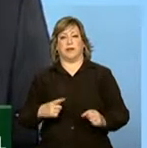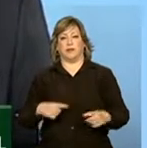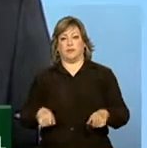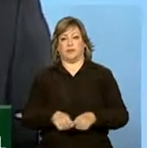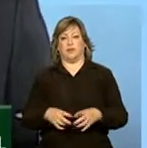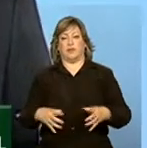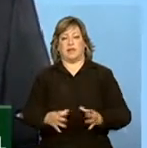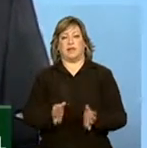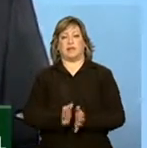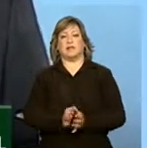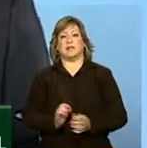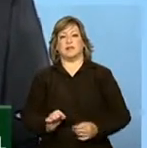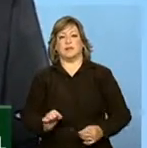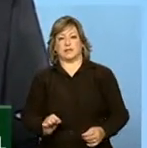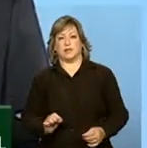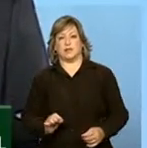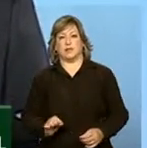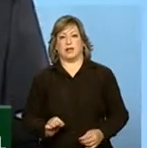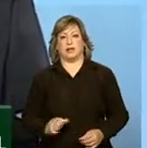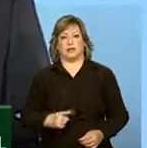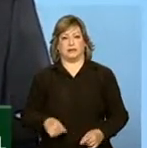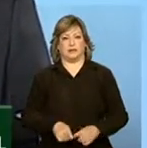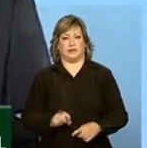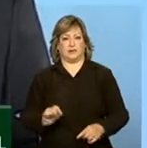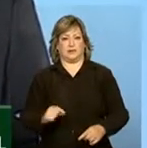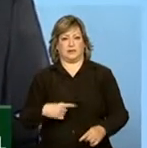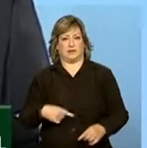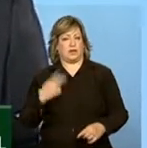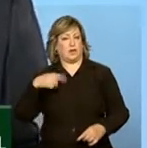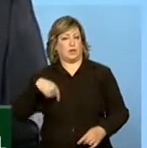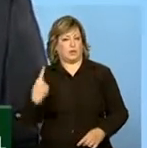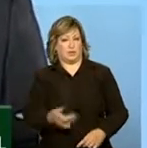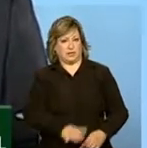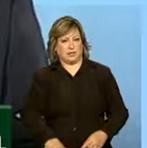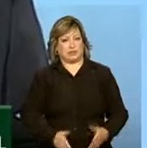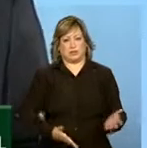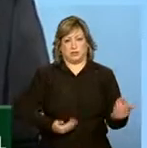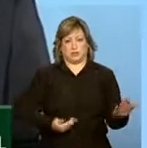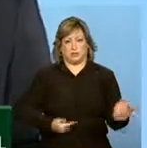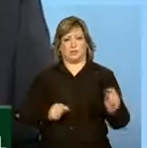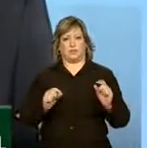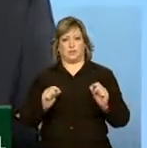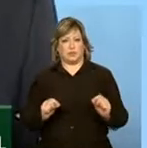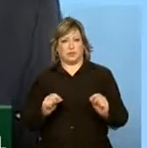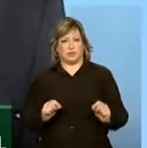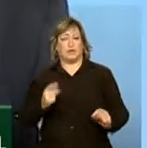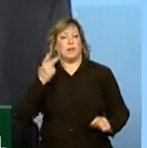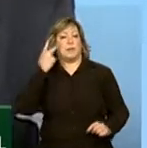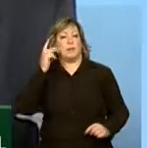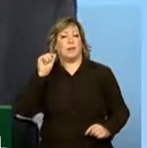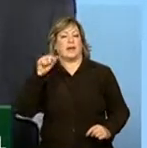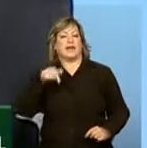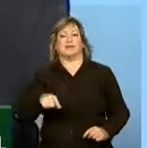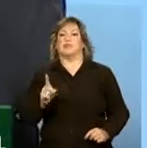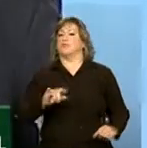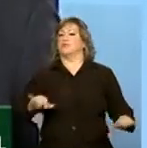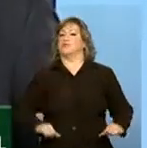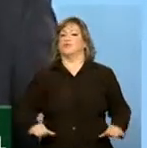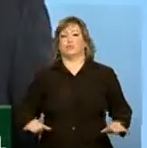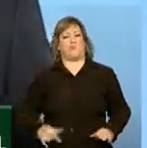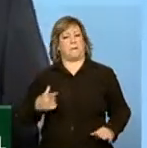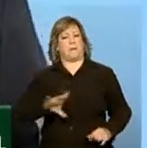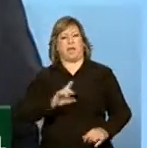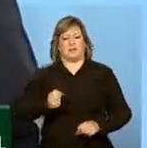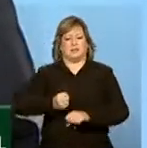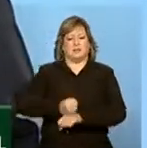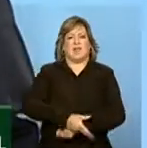ao jovem, à criança, para que ele não seja mais objeto de exploração, que